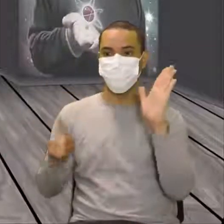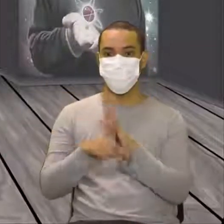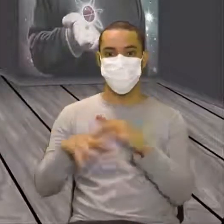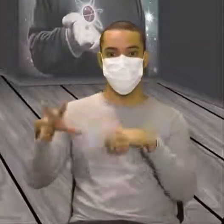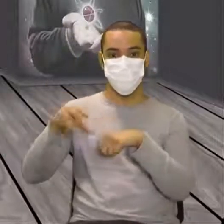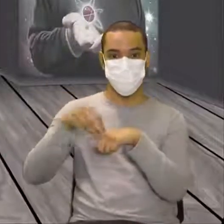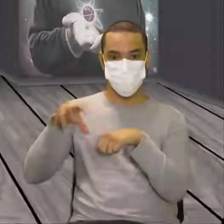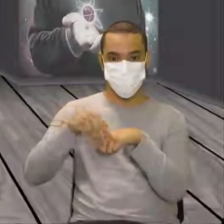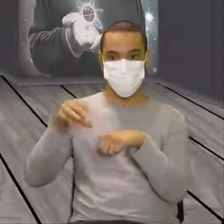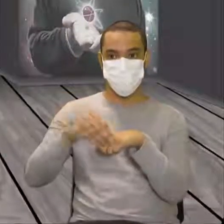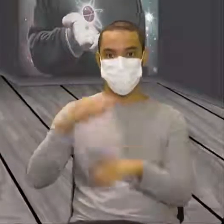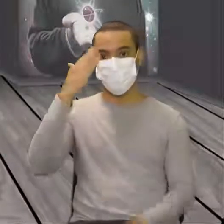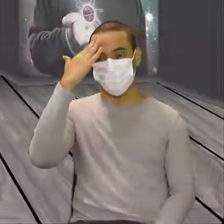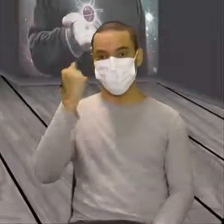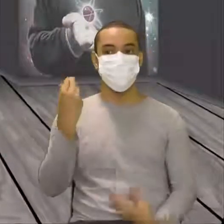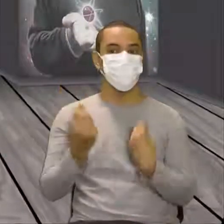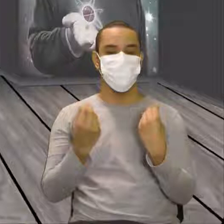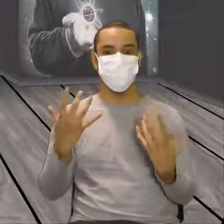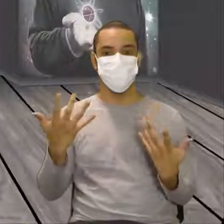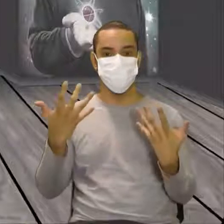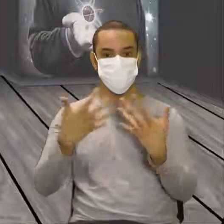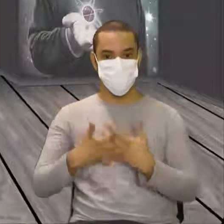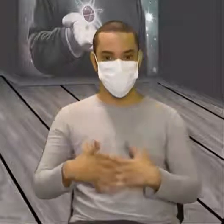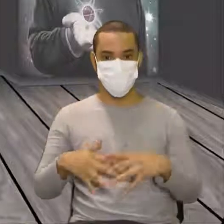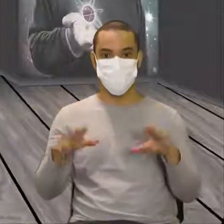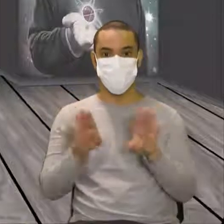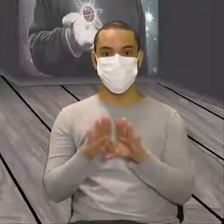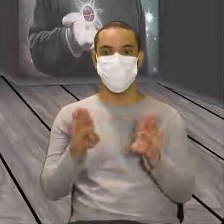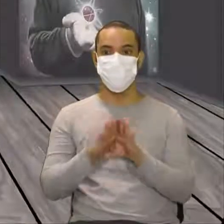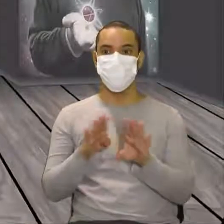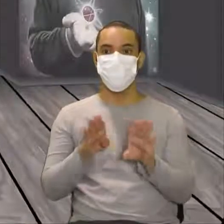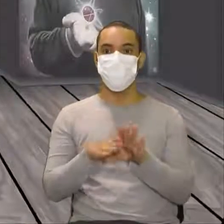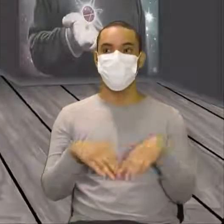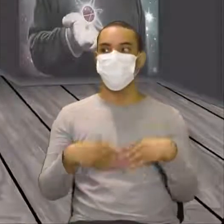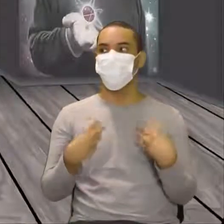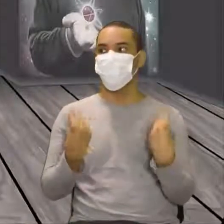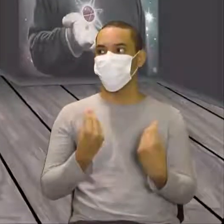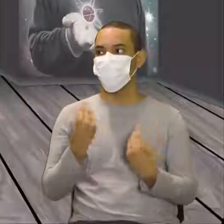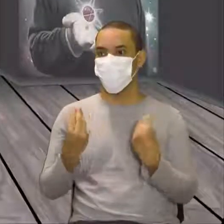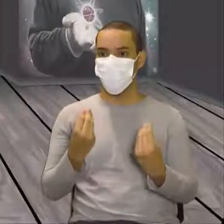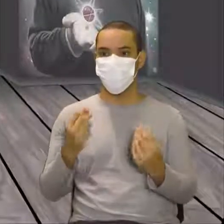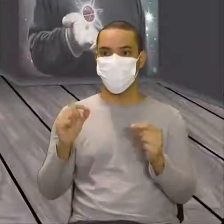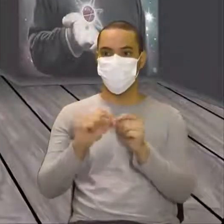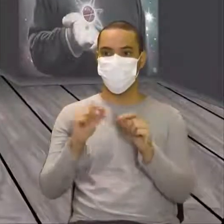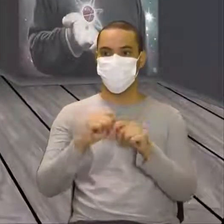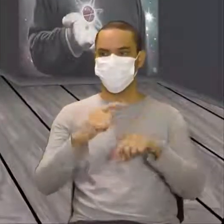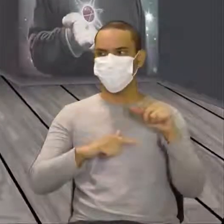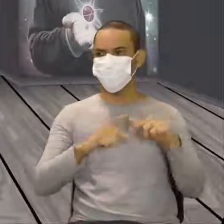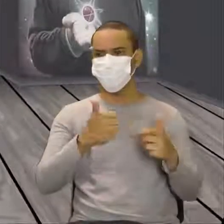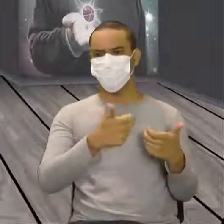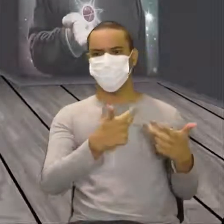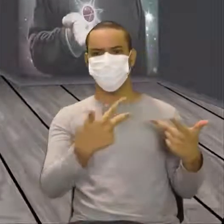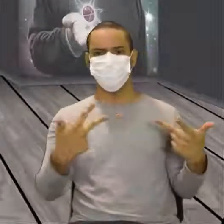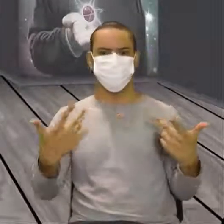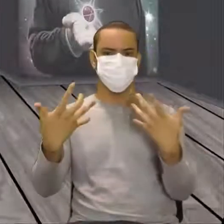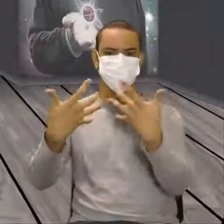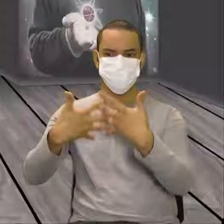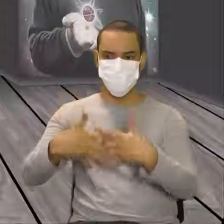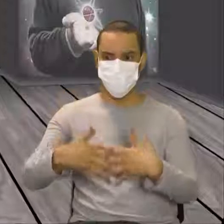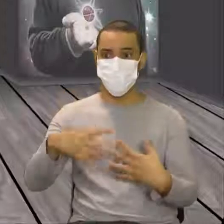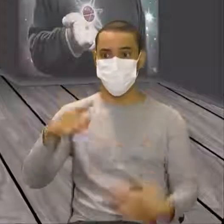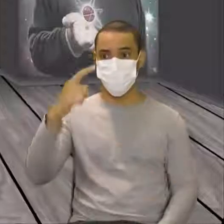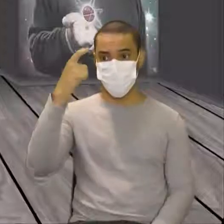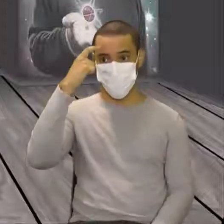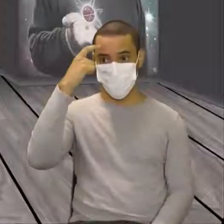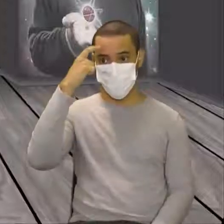conhecimento, saber como funciona e como você... como aquele equipamento todo lá está funcionando. Aí você tem uma